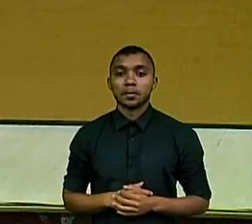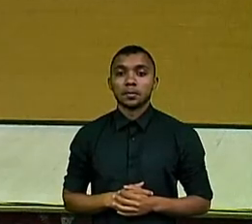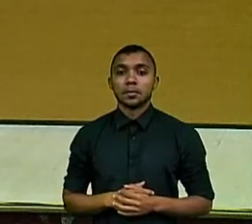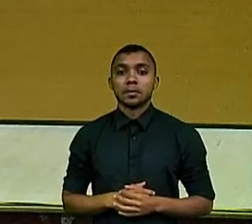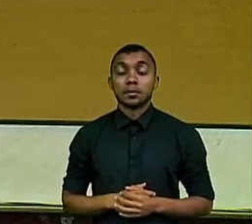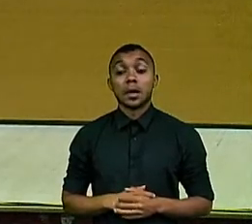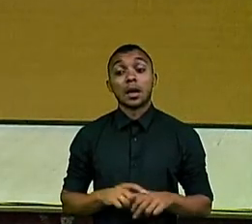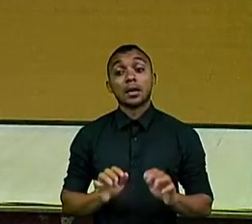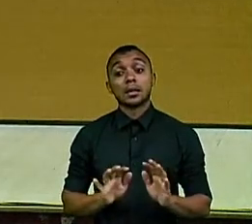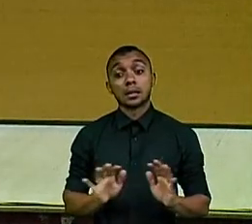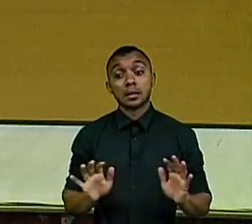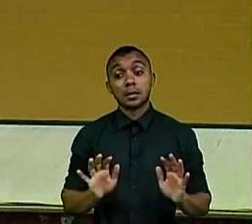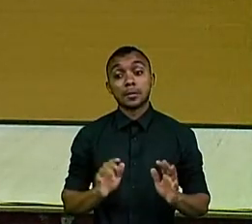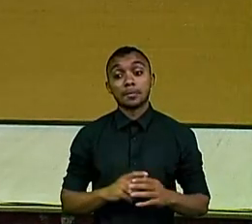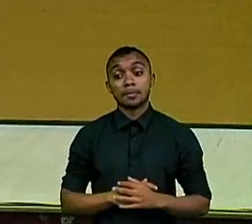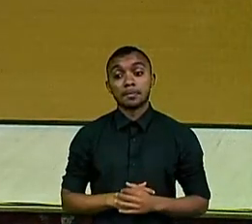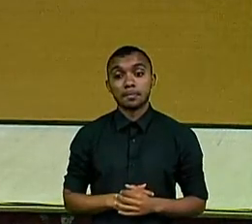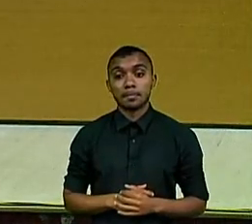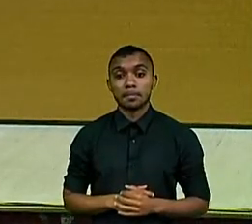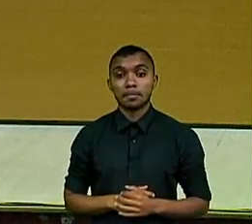nessas cores